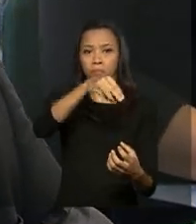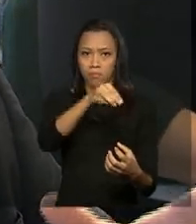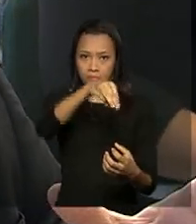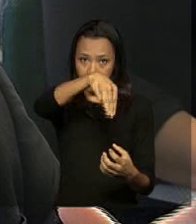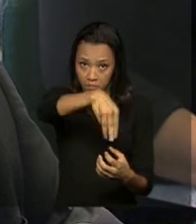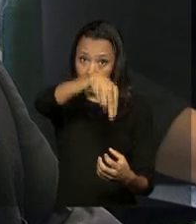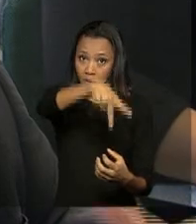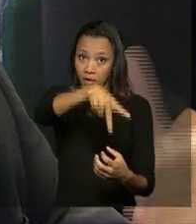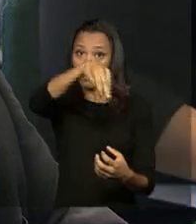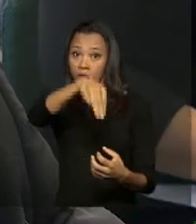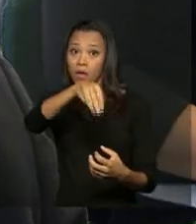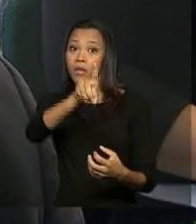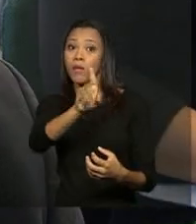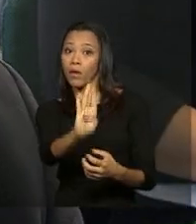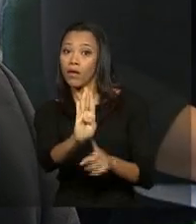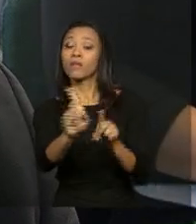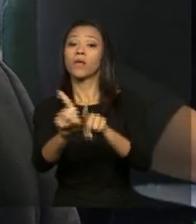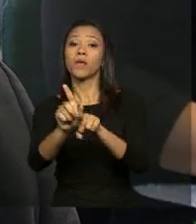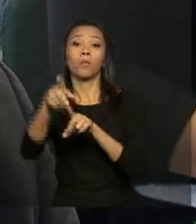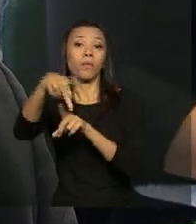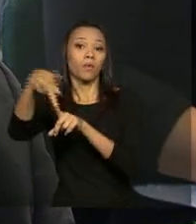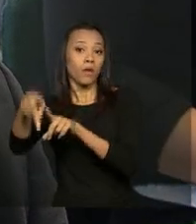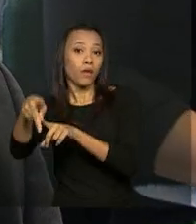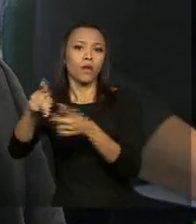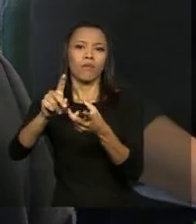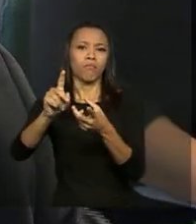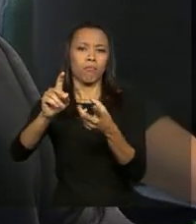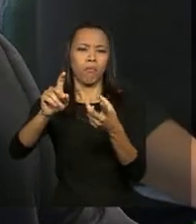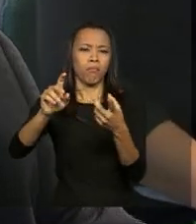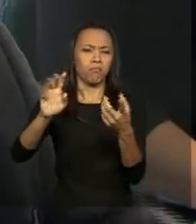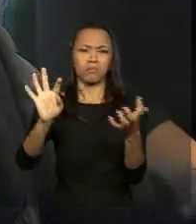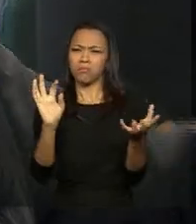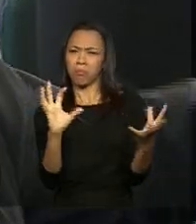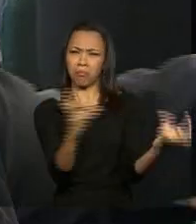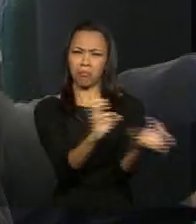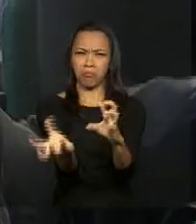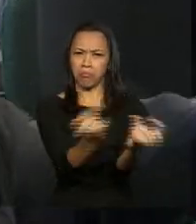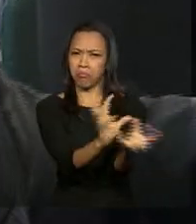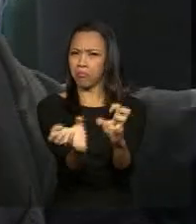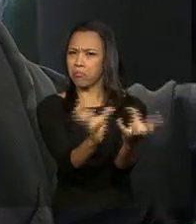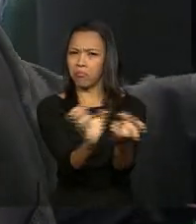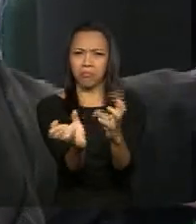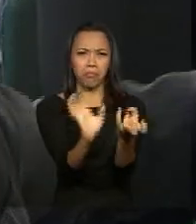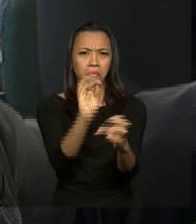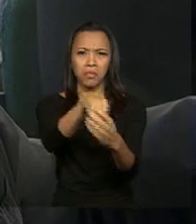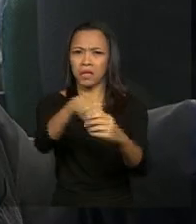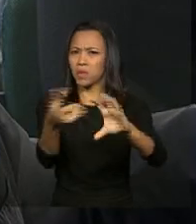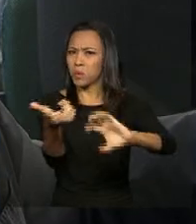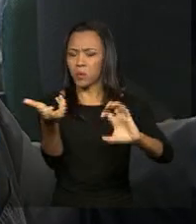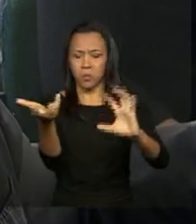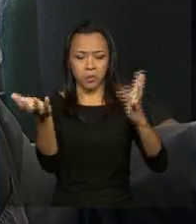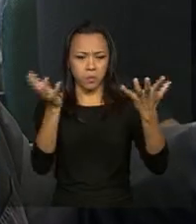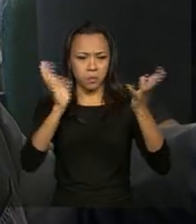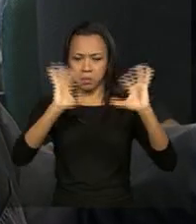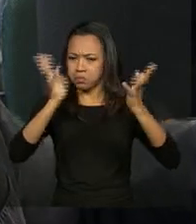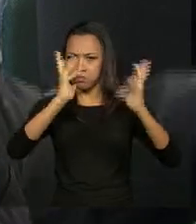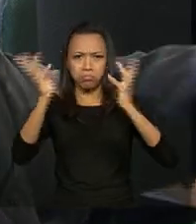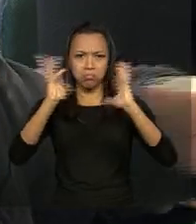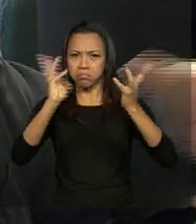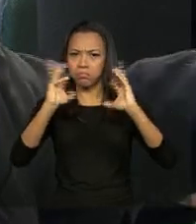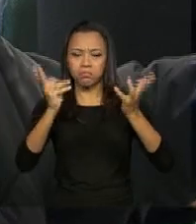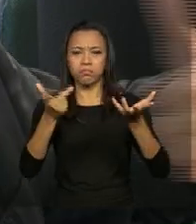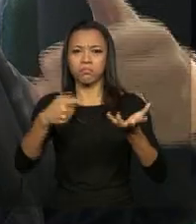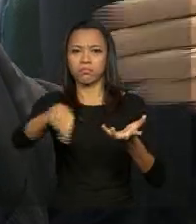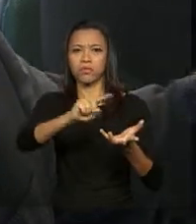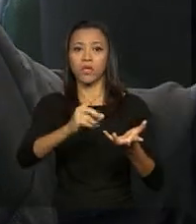também é no momento em que tem operação lava-jato ou seja um ambiente político muito confuso e